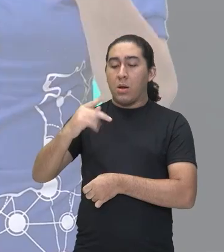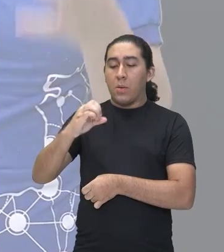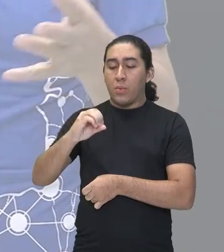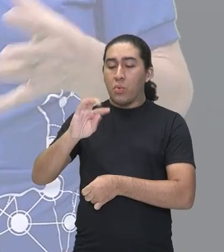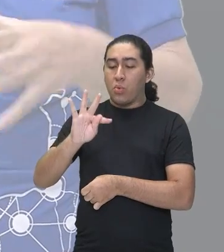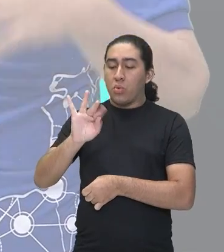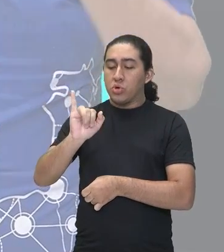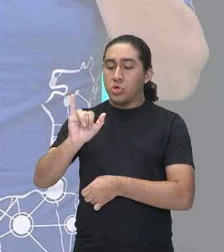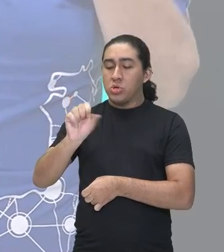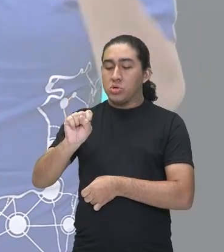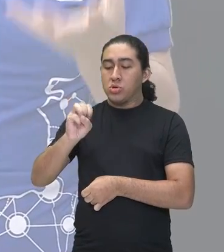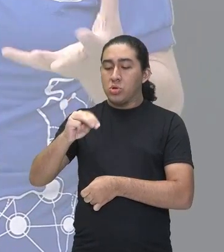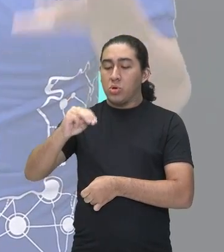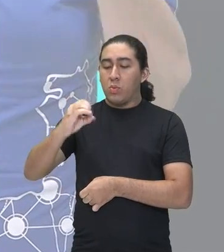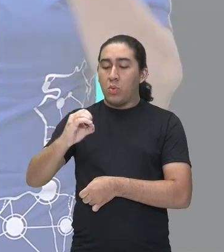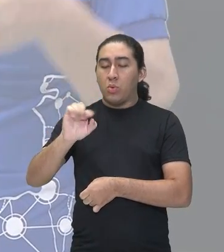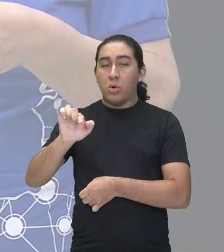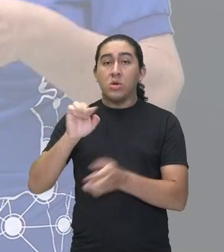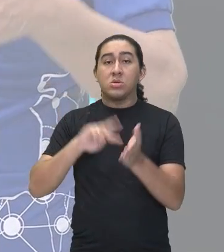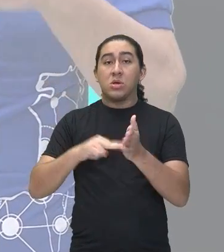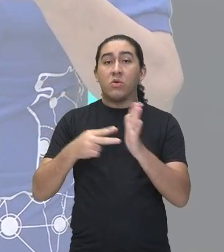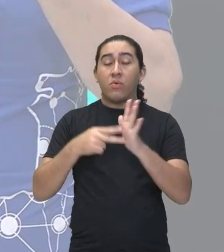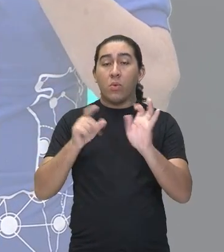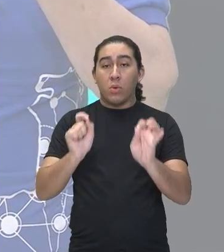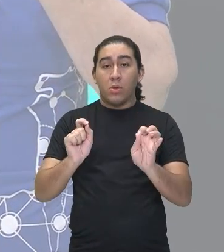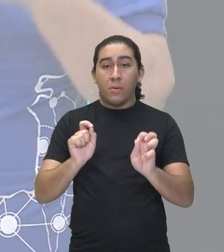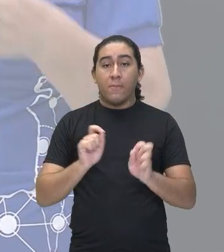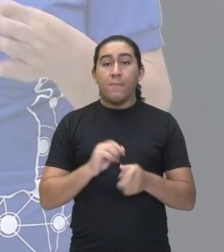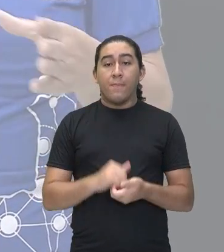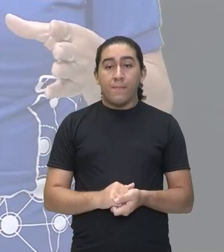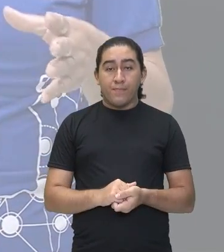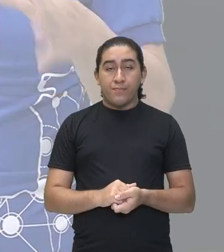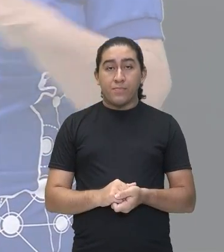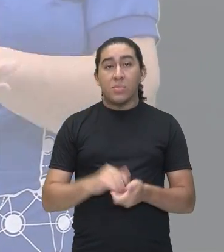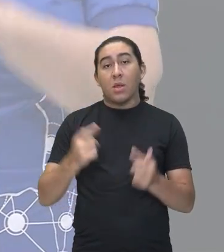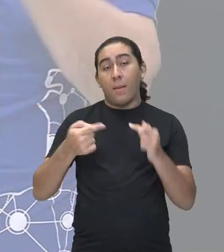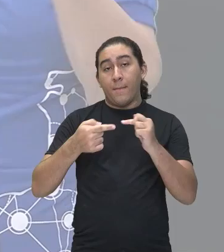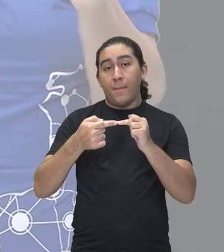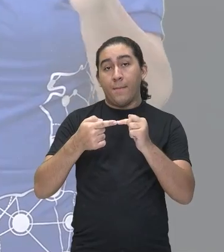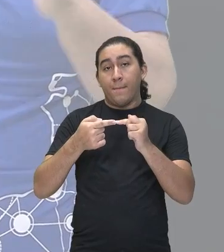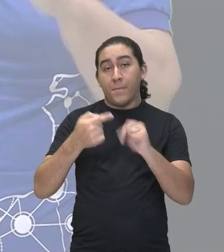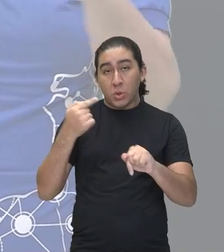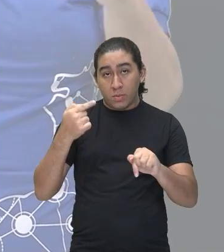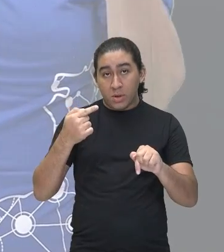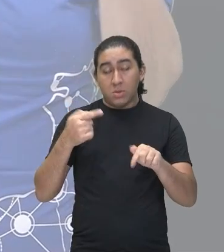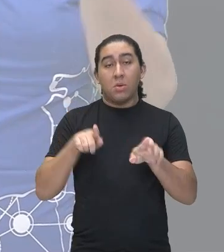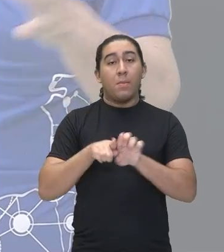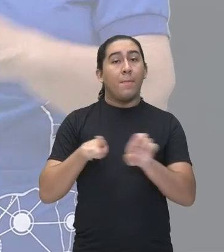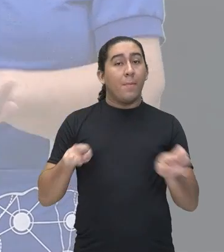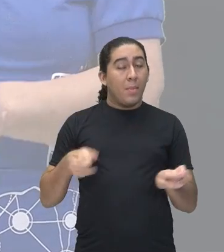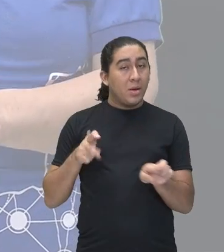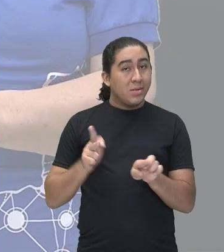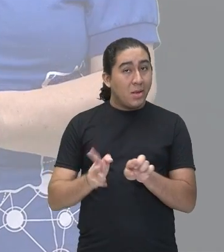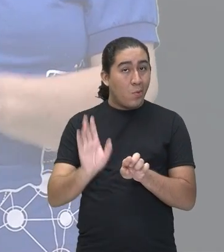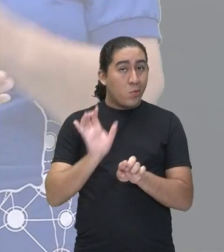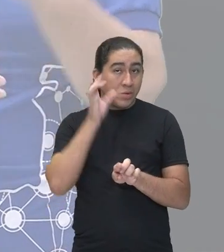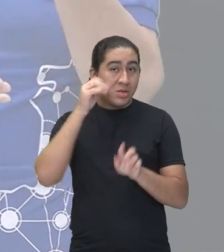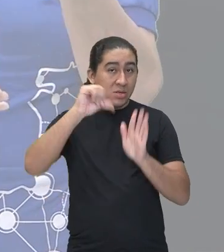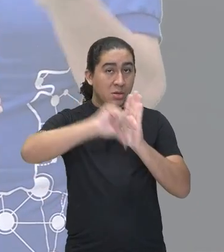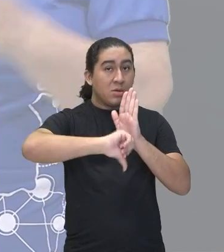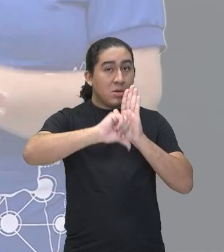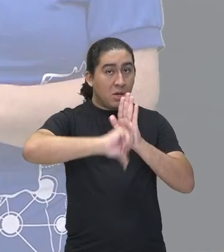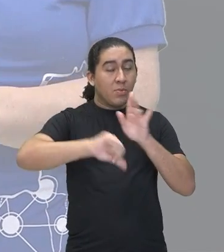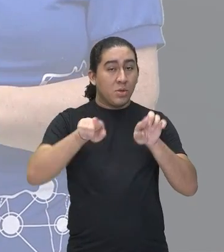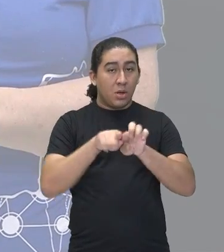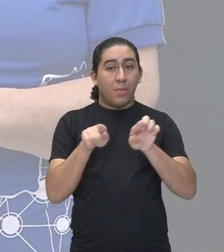né, o que é nepotismo. Nepotismo é algo que é proibido, mas sempre embaixo dos panos acaba acontecendo.